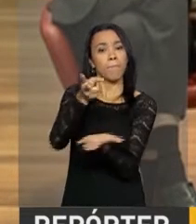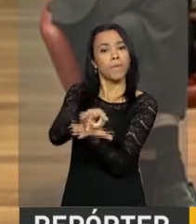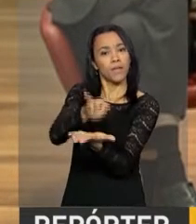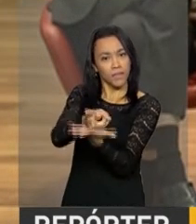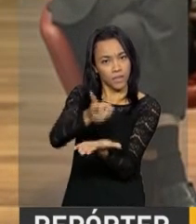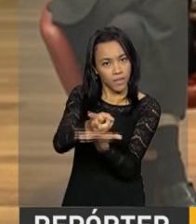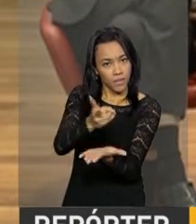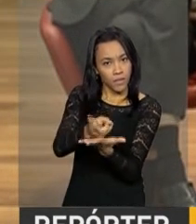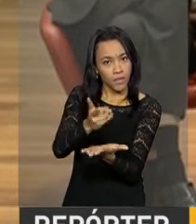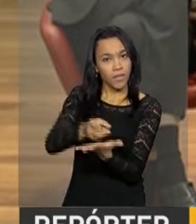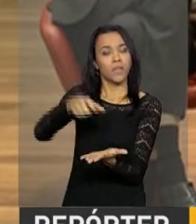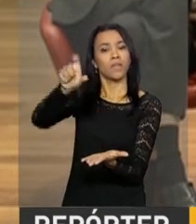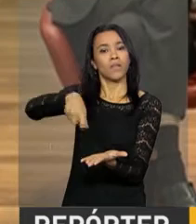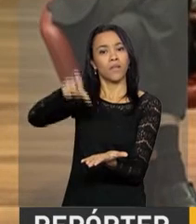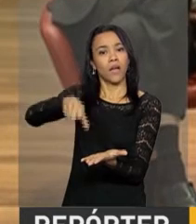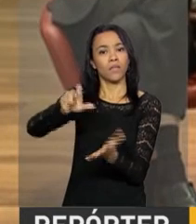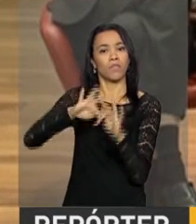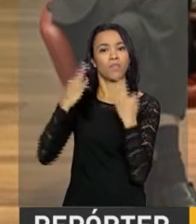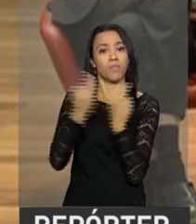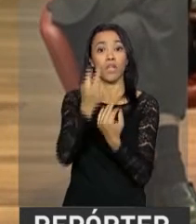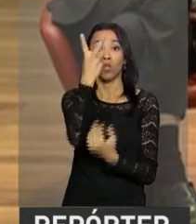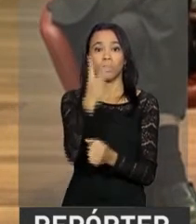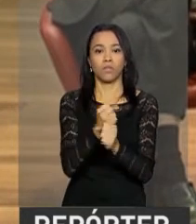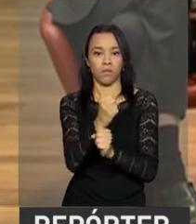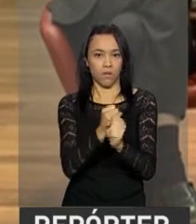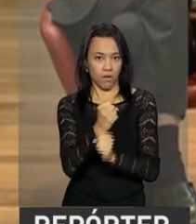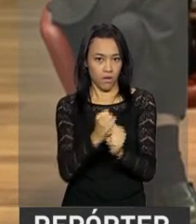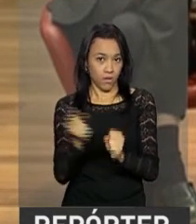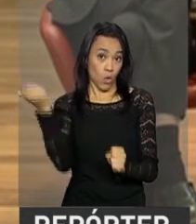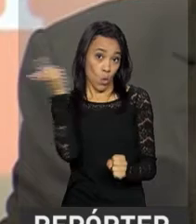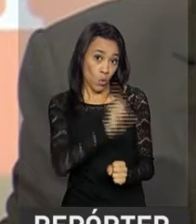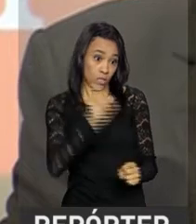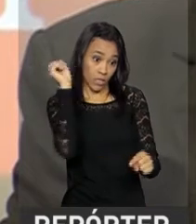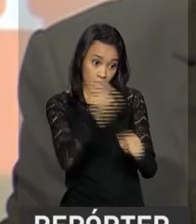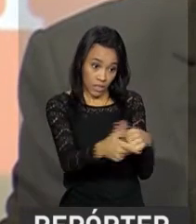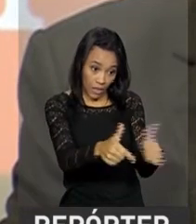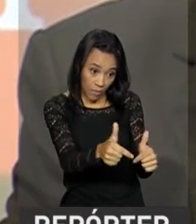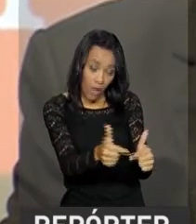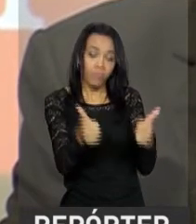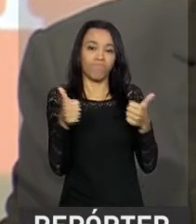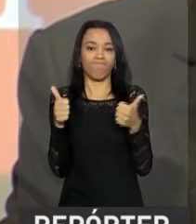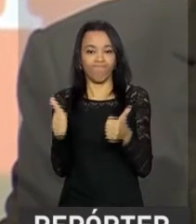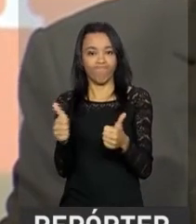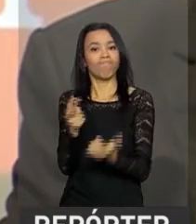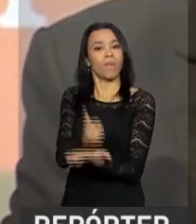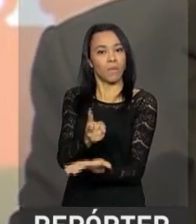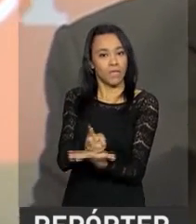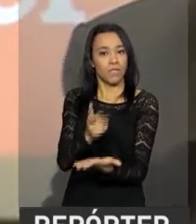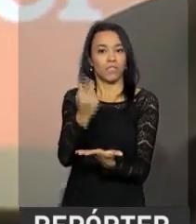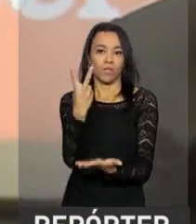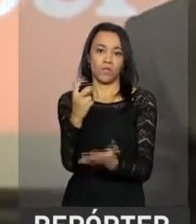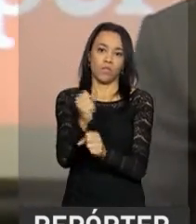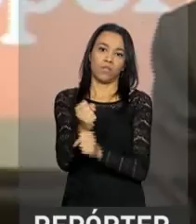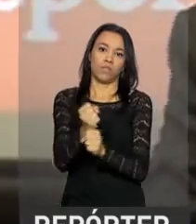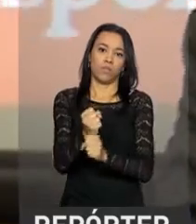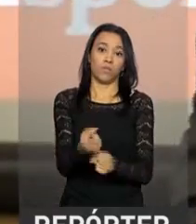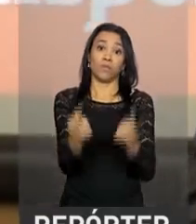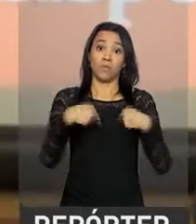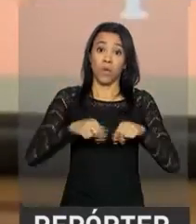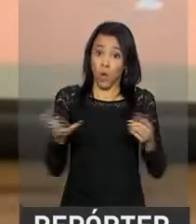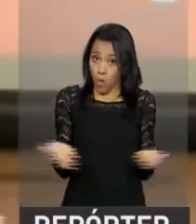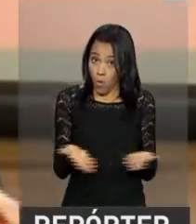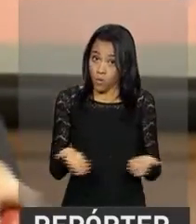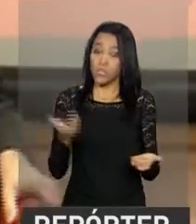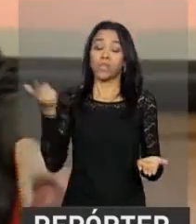por dois anos para as pessoas que conseguirem emprego formal hoje quem recebe o bolsa família e tem a carteira de